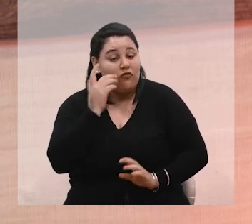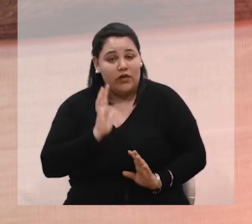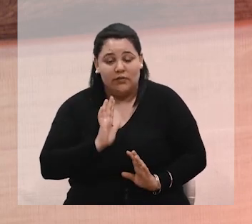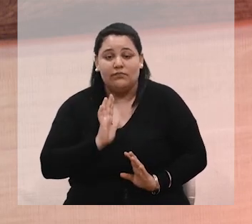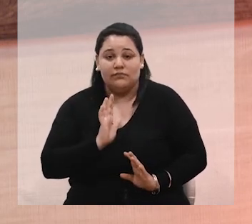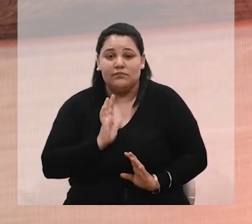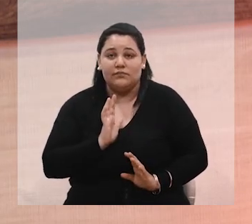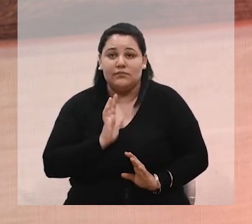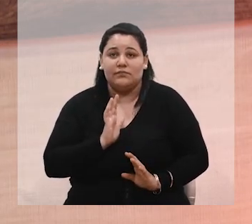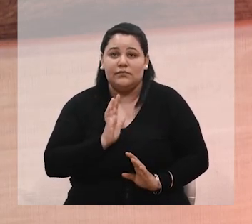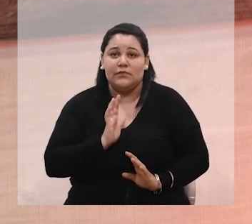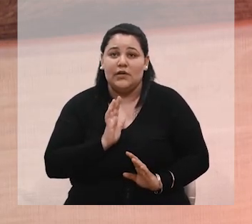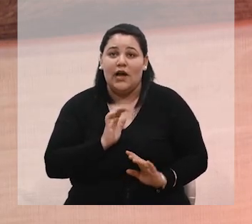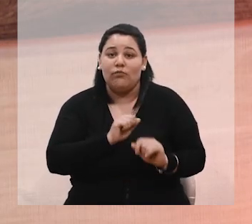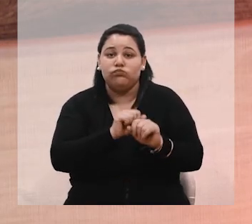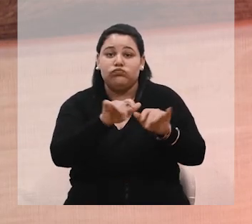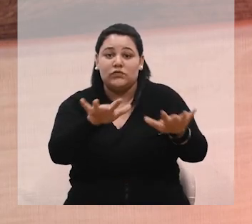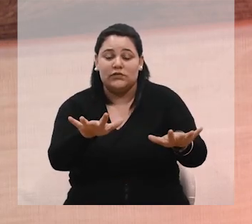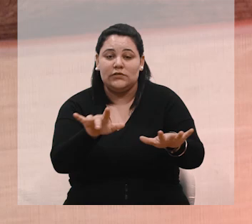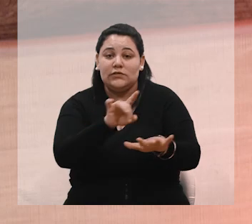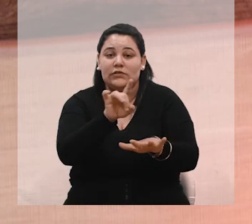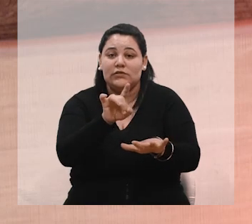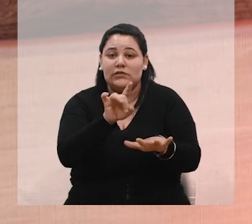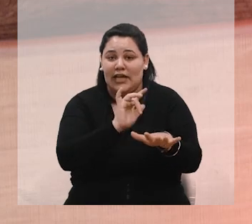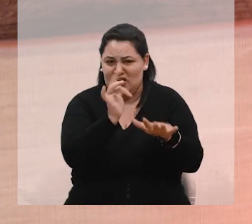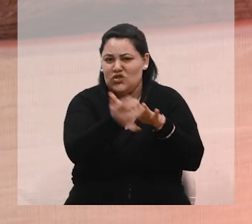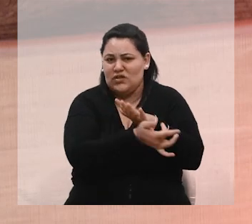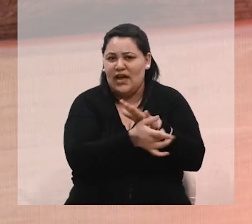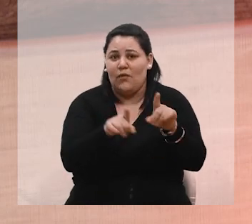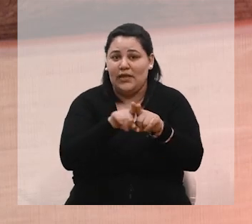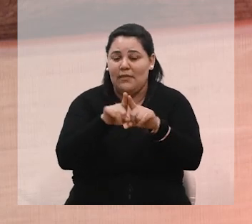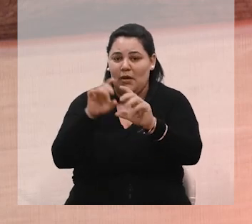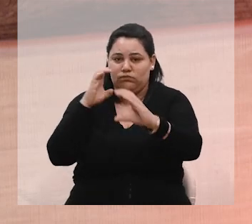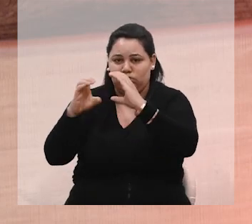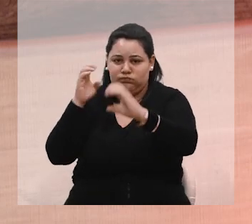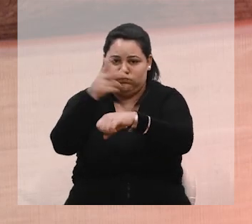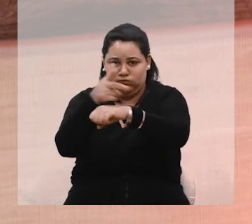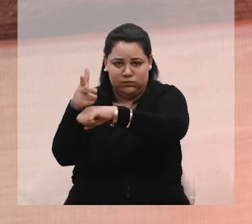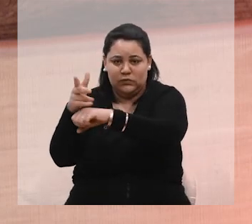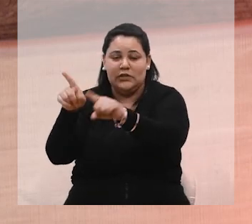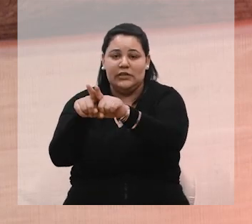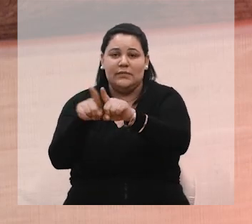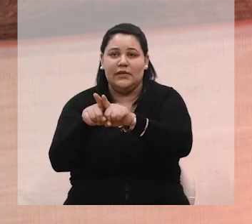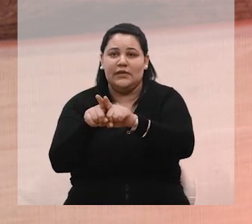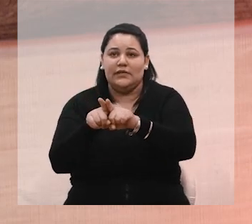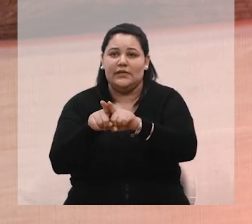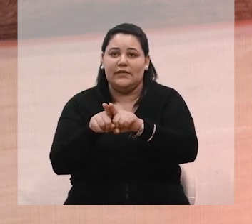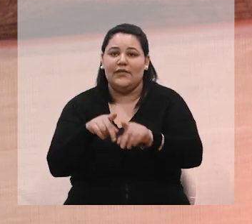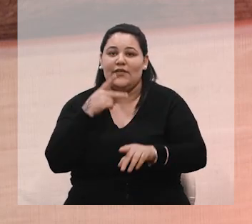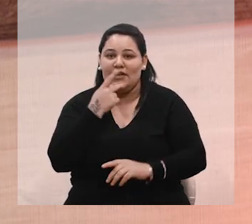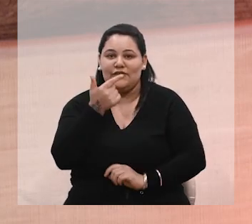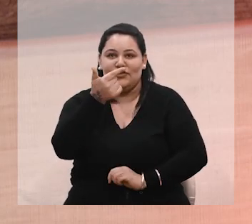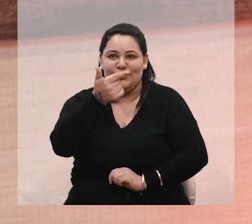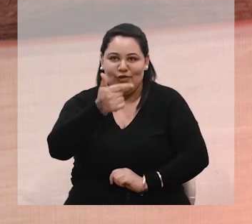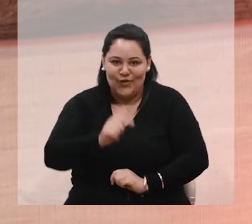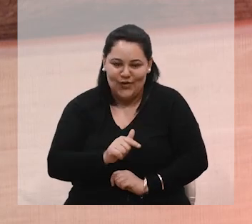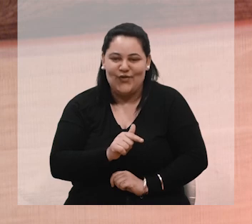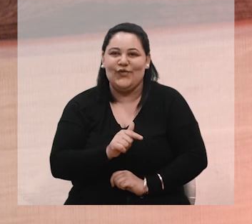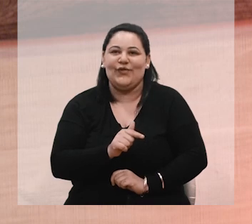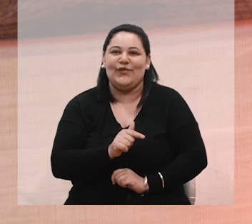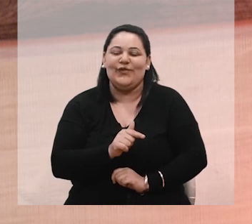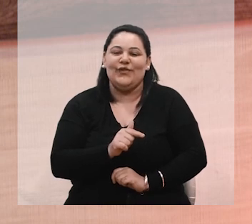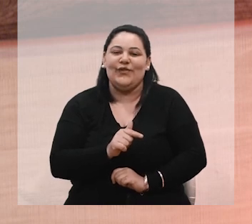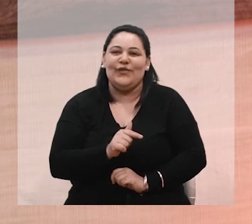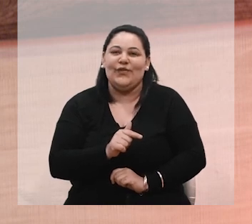vi pelo menos a repercussão não só pelas redes sociais, mas pela imprensa, e de novo voltando lá ao teu traje